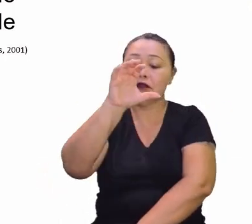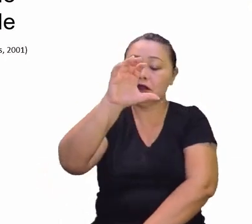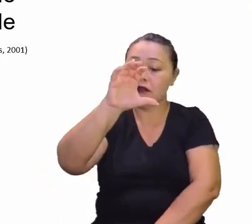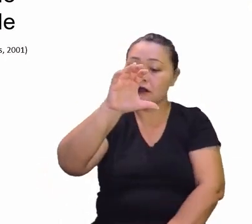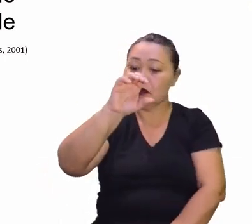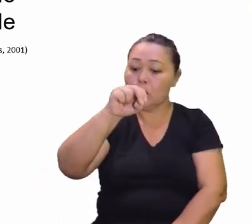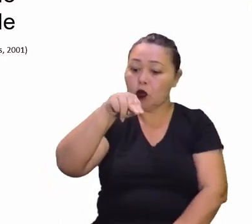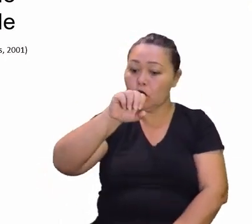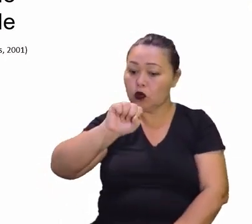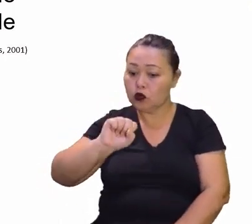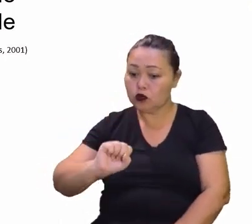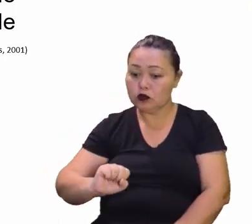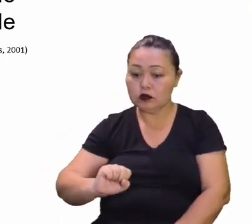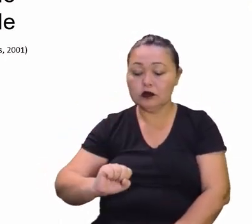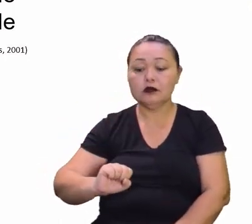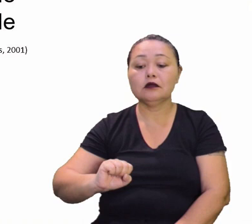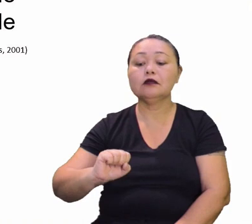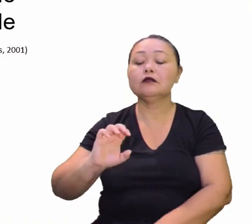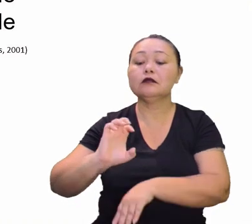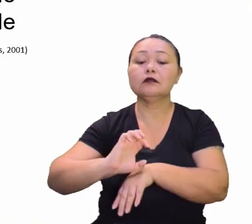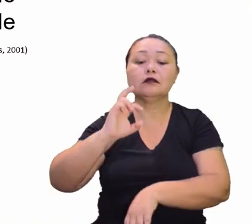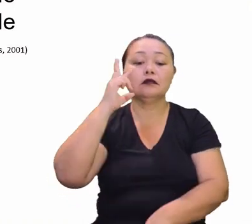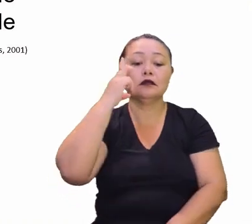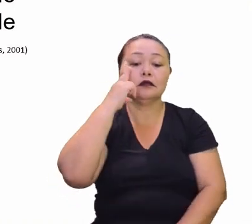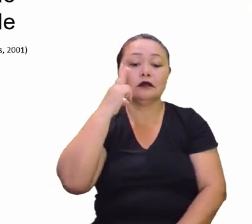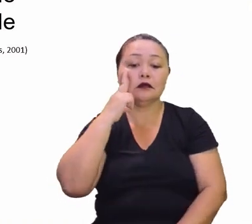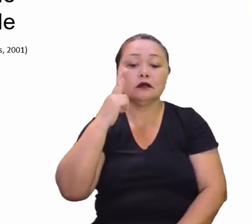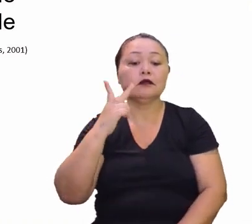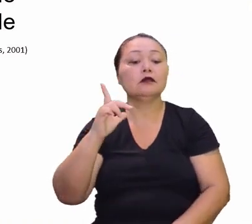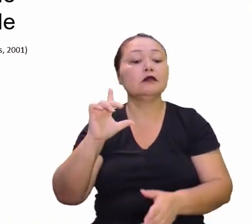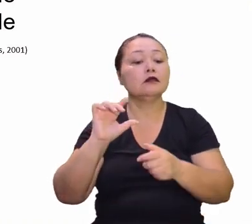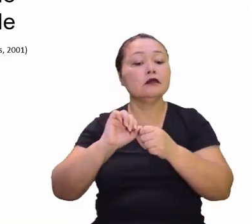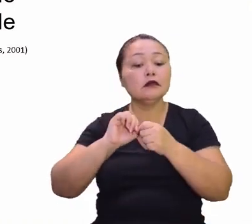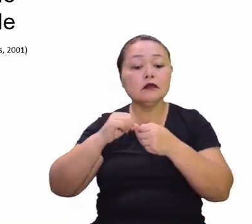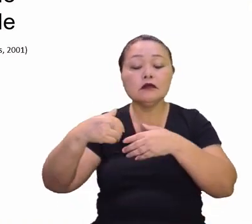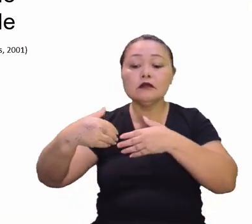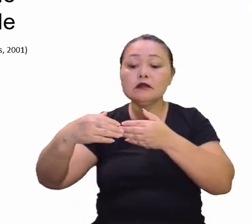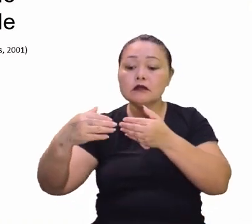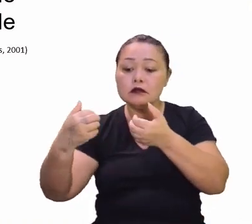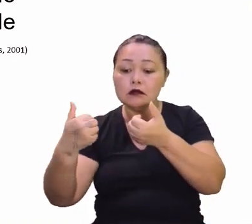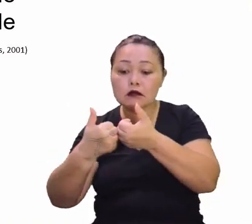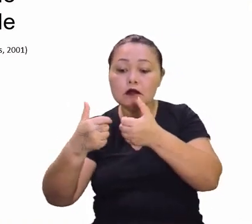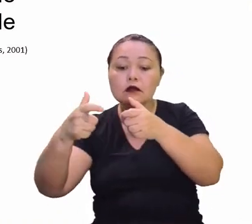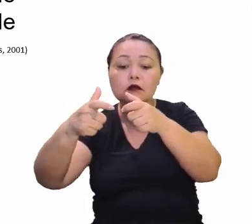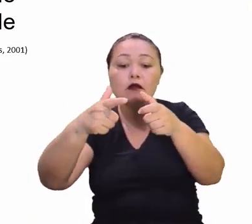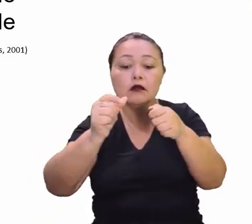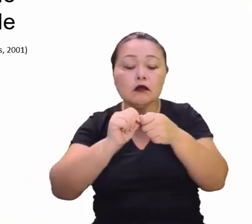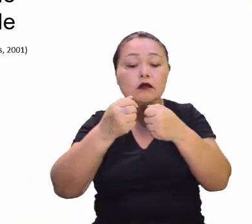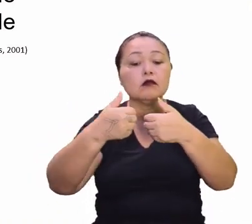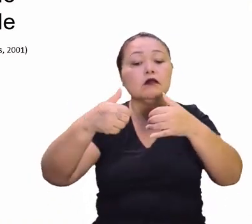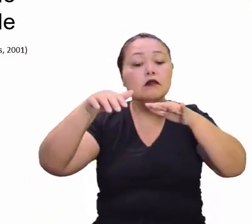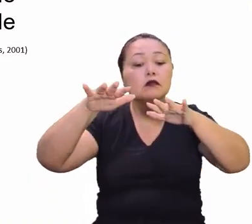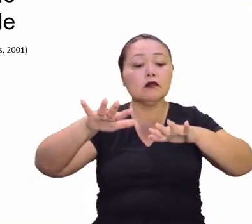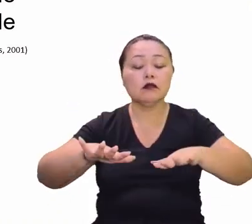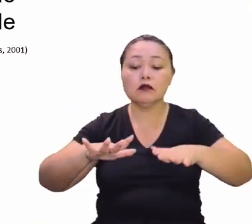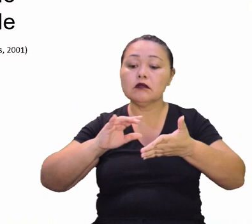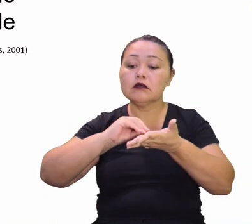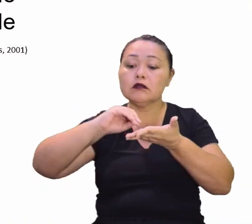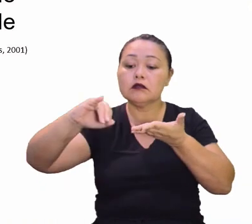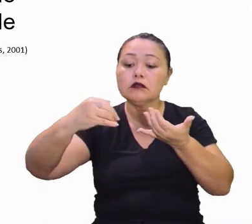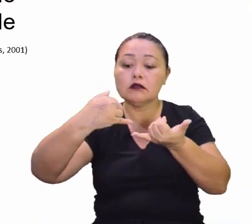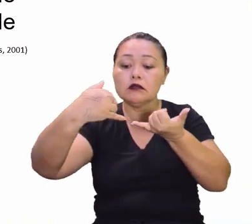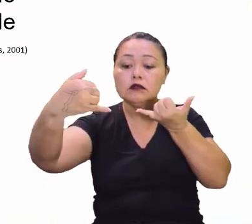Sul de Rondônia, né? Surgiu como a localidade a partir da instalação do posto telegráfico da Comissão